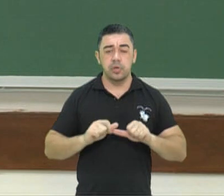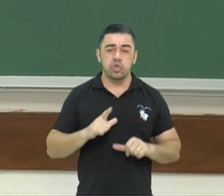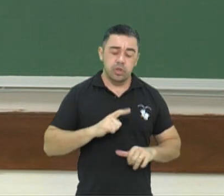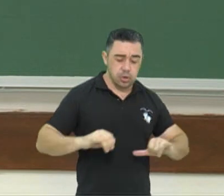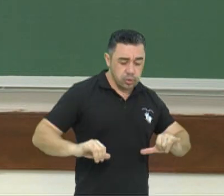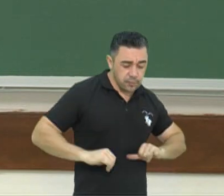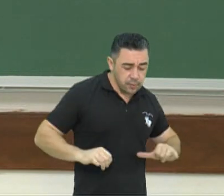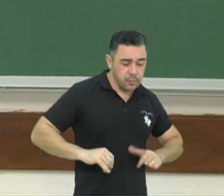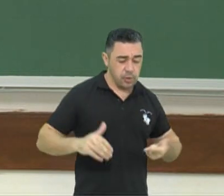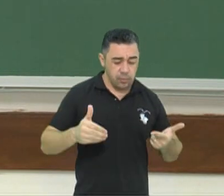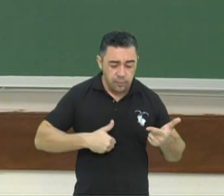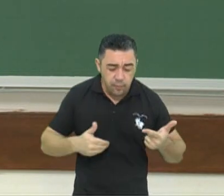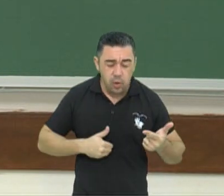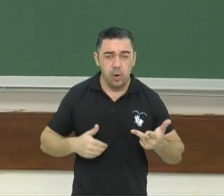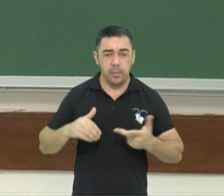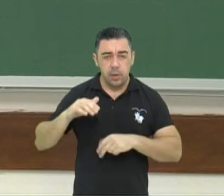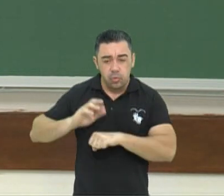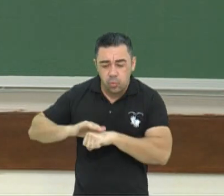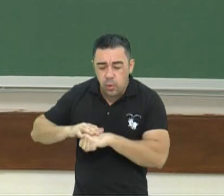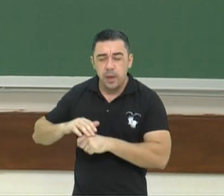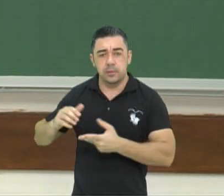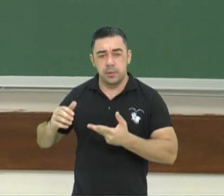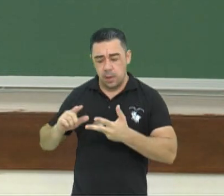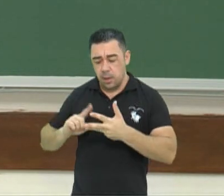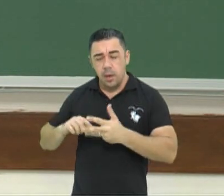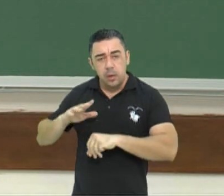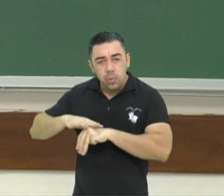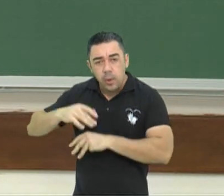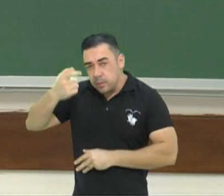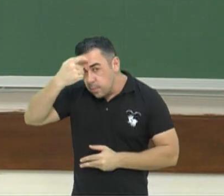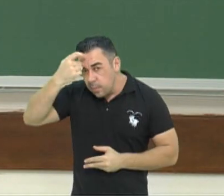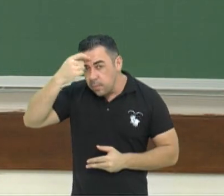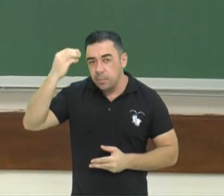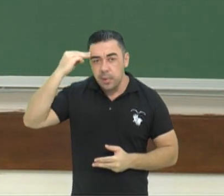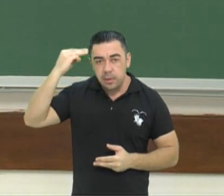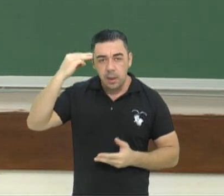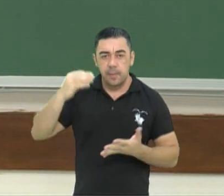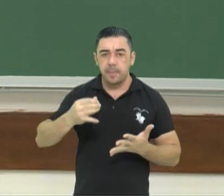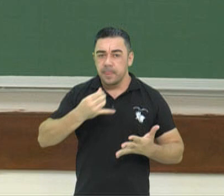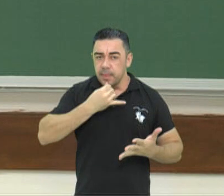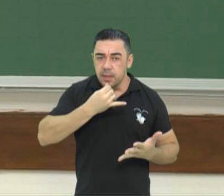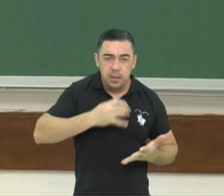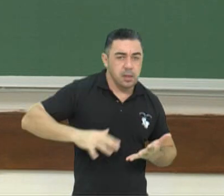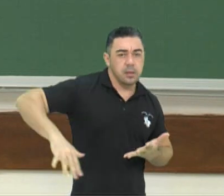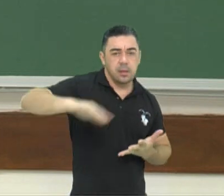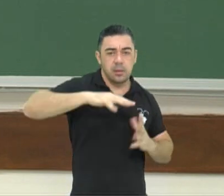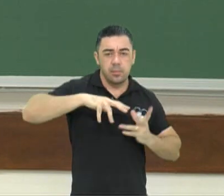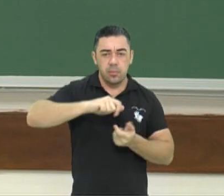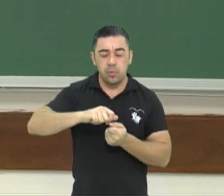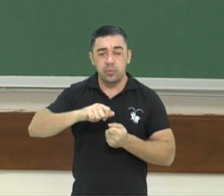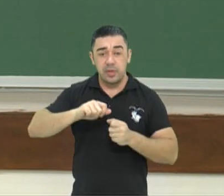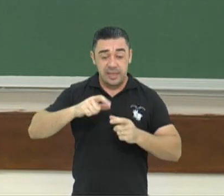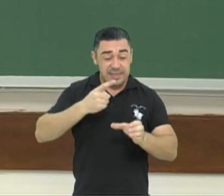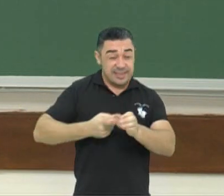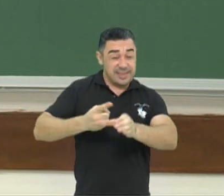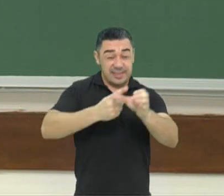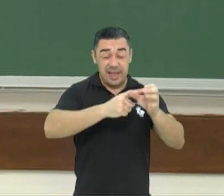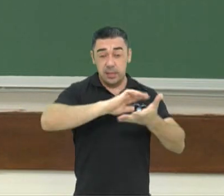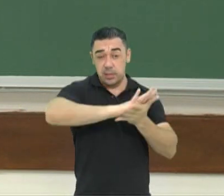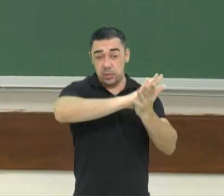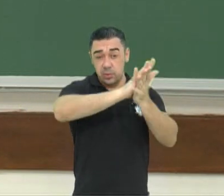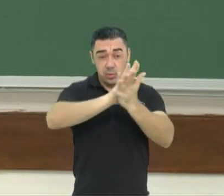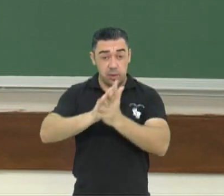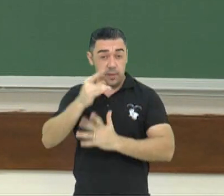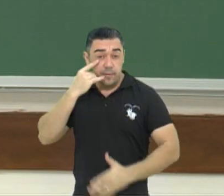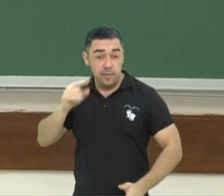fome, doenças mentais, tristeza no mundo, cidades acabaram. Então nós vemos